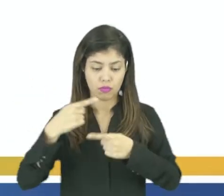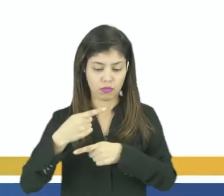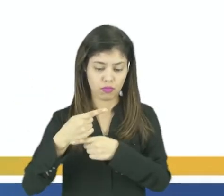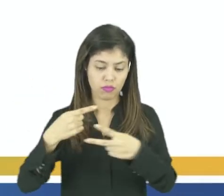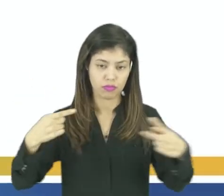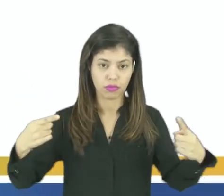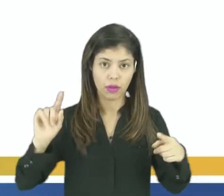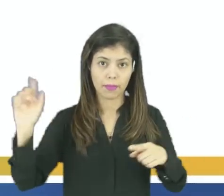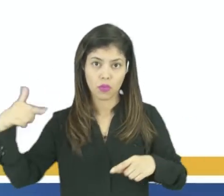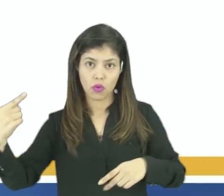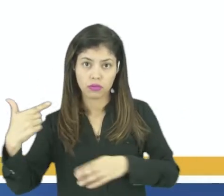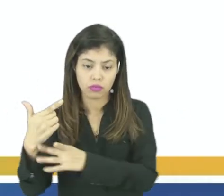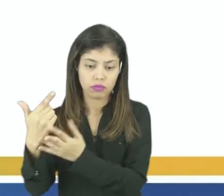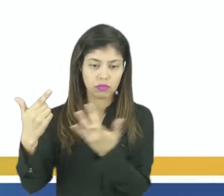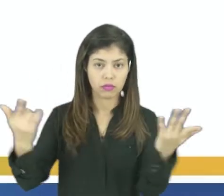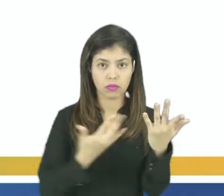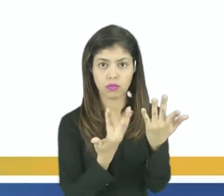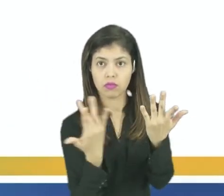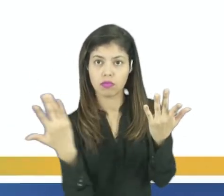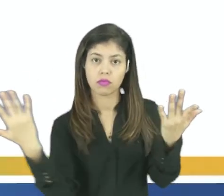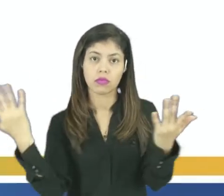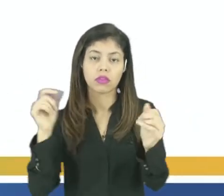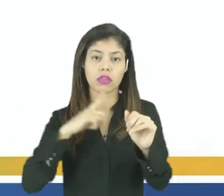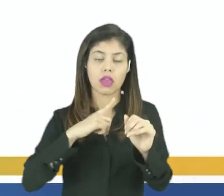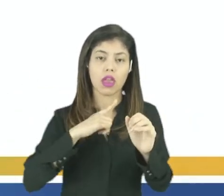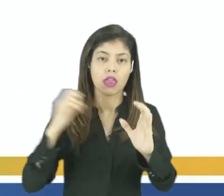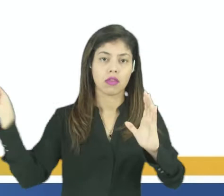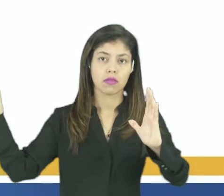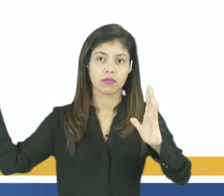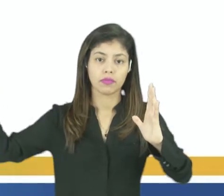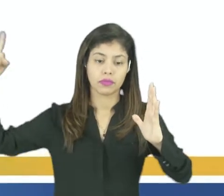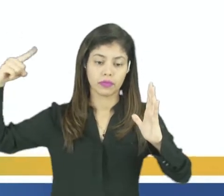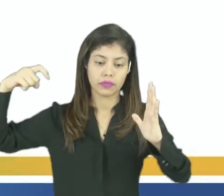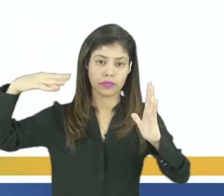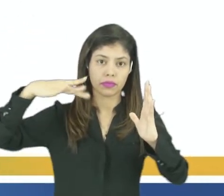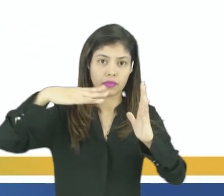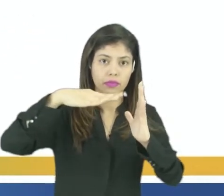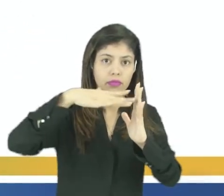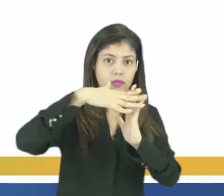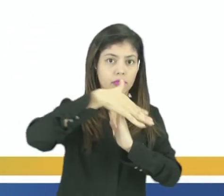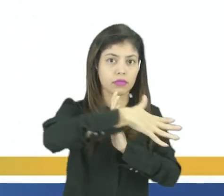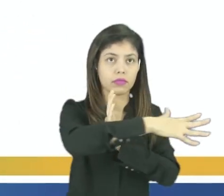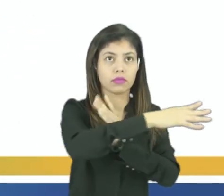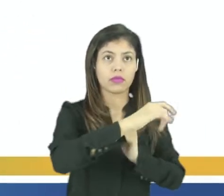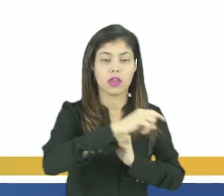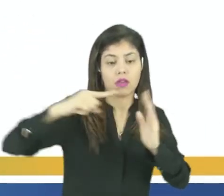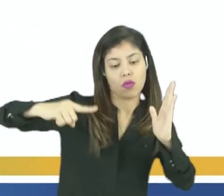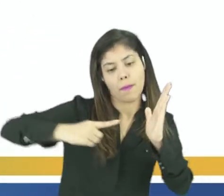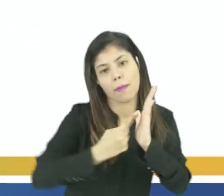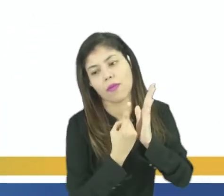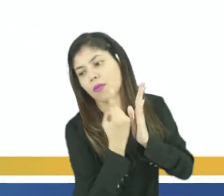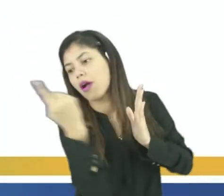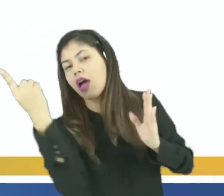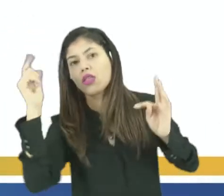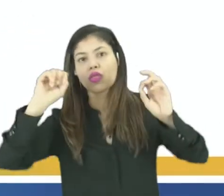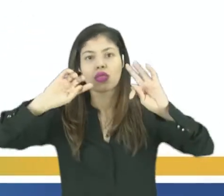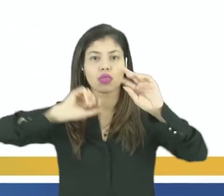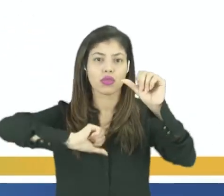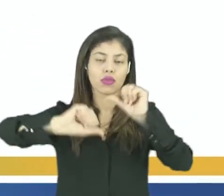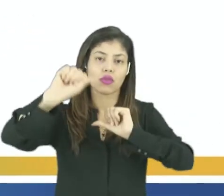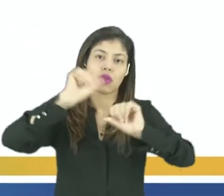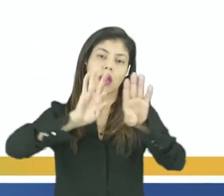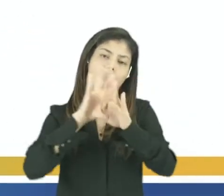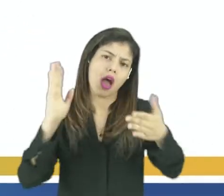Nessa mudança de meio, ocorre aí uma mudança de direção da luz e